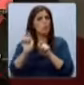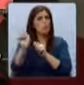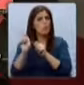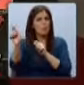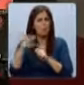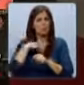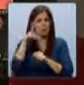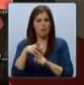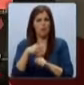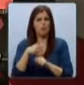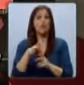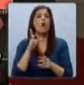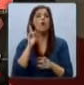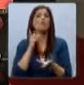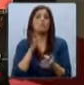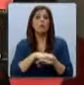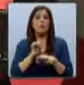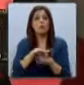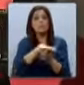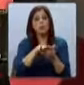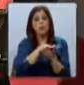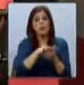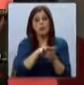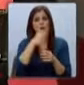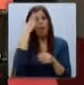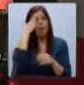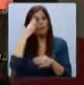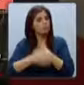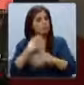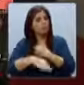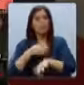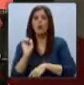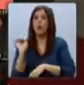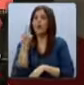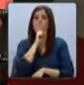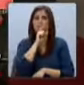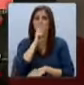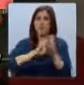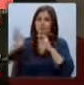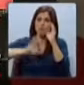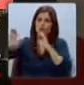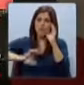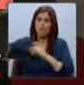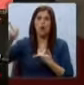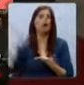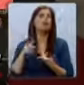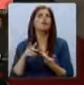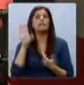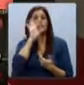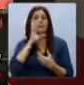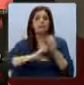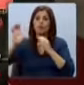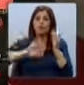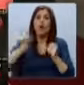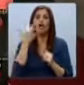país e em função das circunstâncias tencionamos acelerar tanto quanto possível o remanescente e assim que tivermos reembolsados os